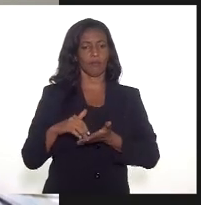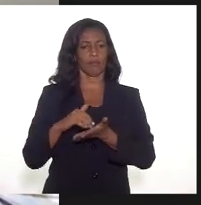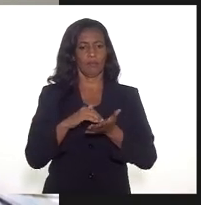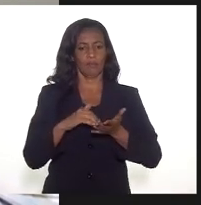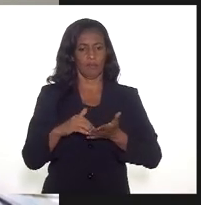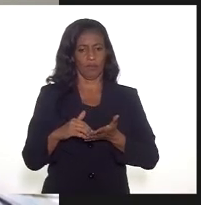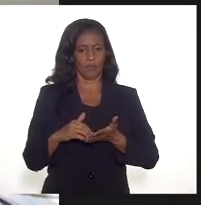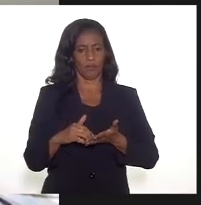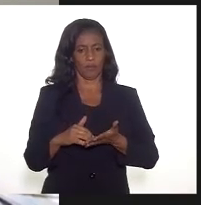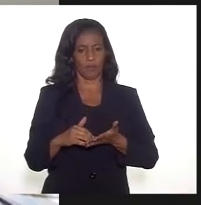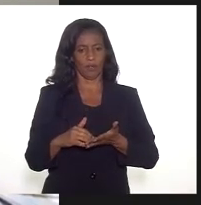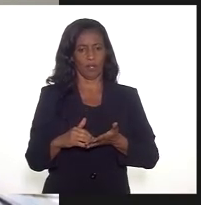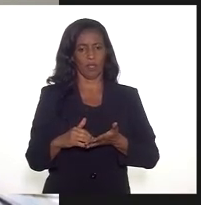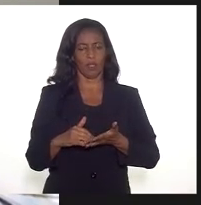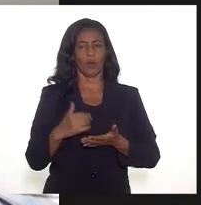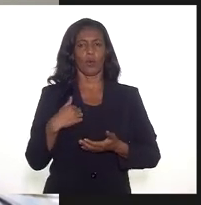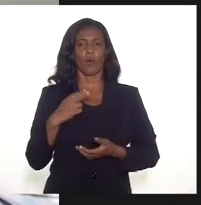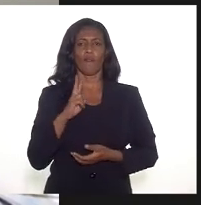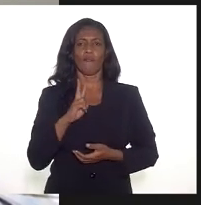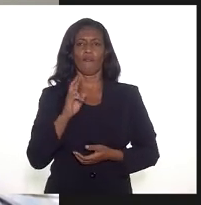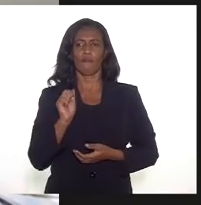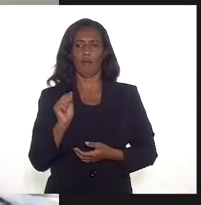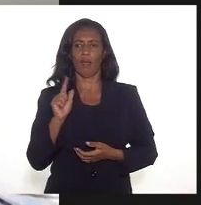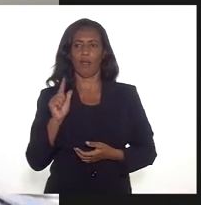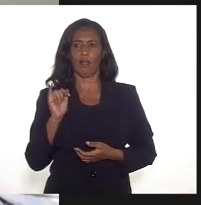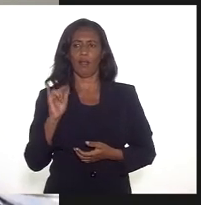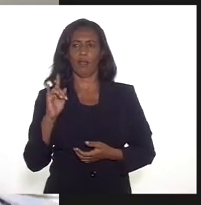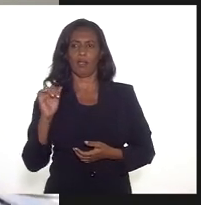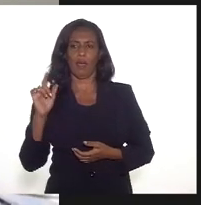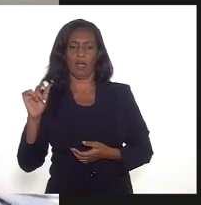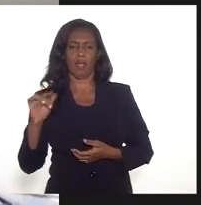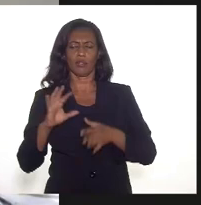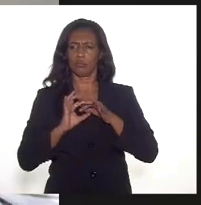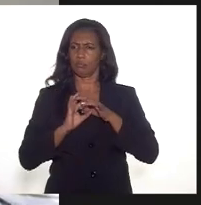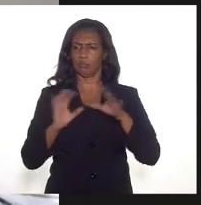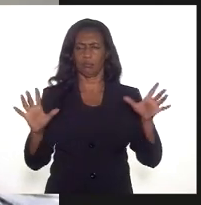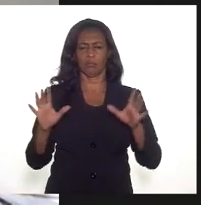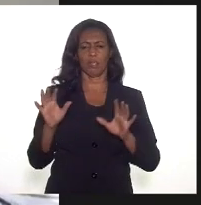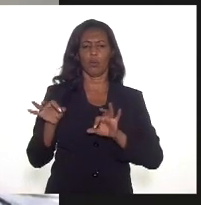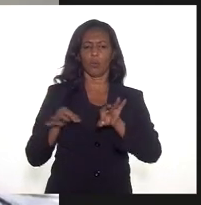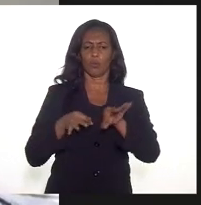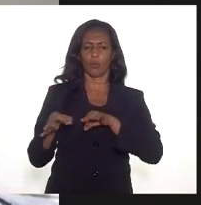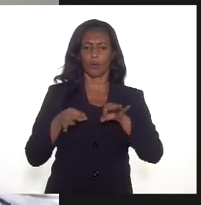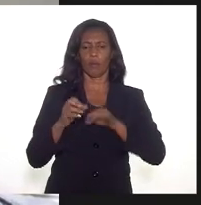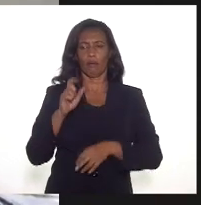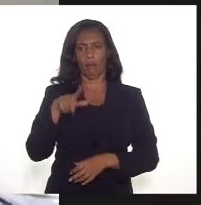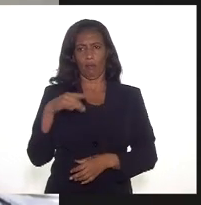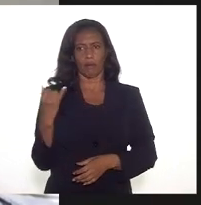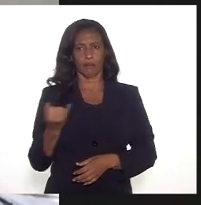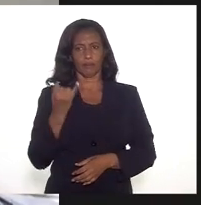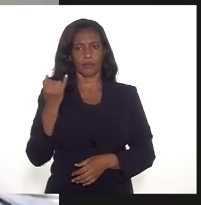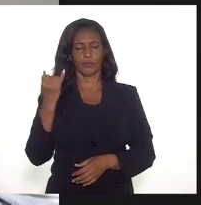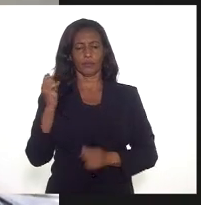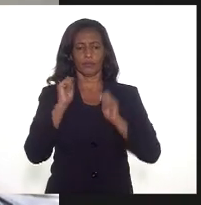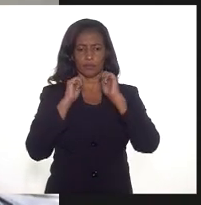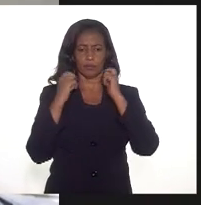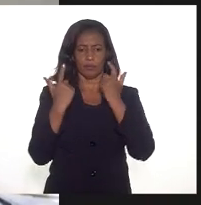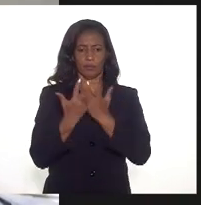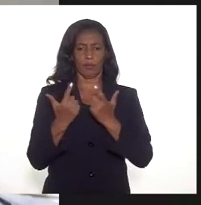relação à validade e ali autorizando um projeto. Então, é importante que essa casa